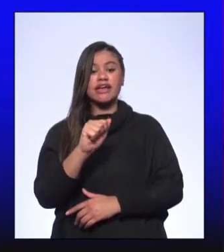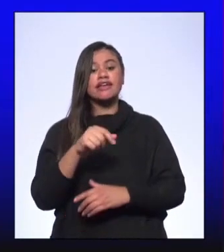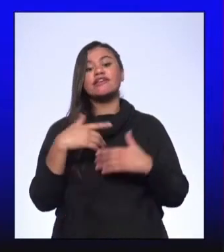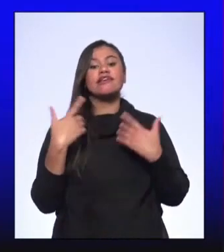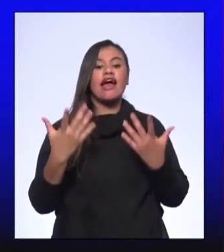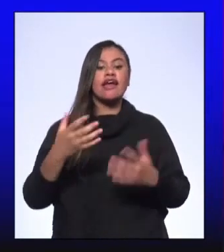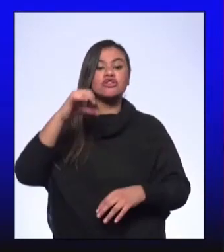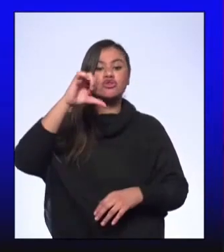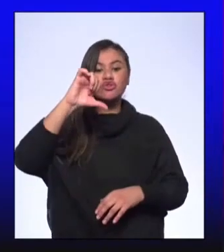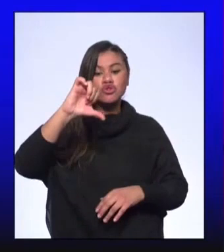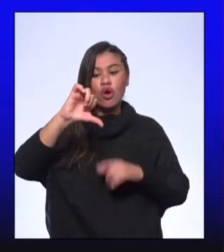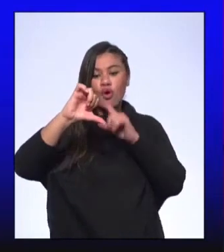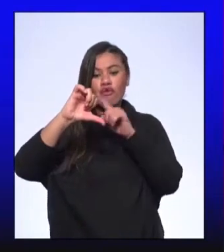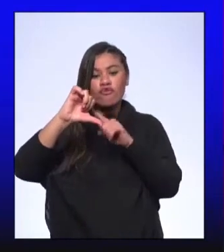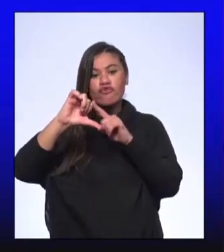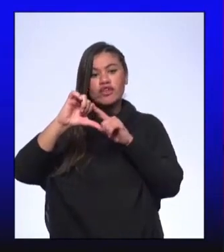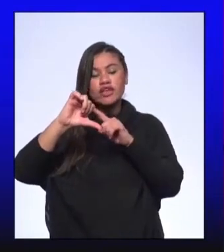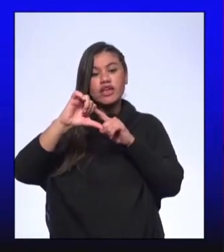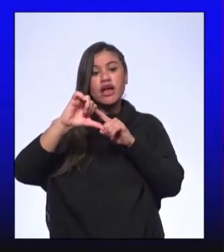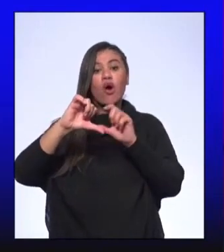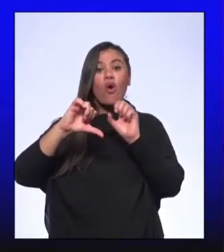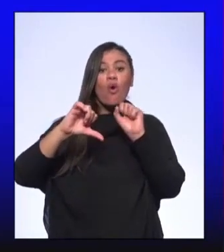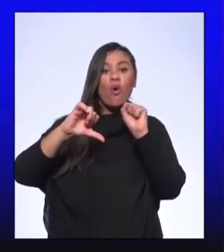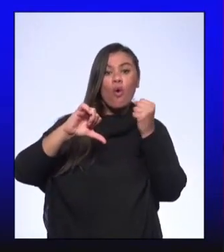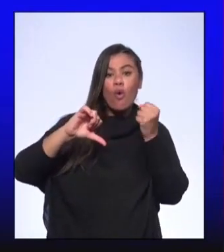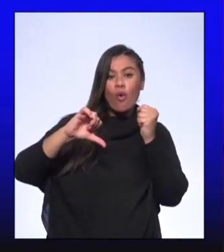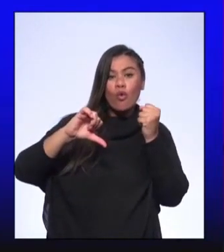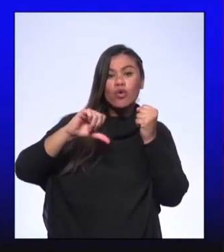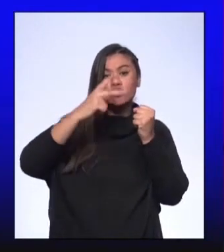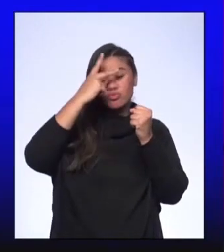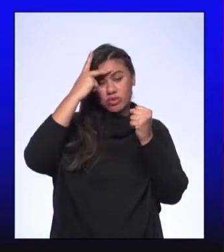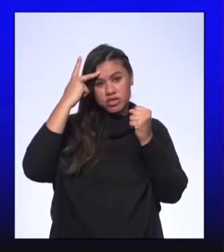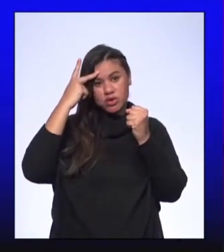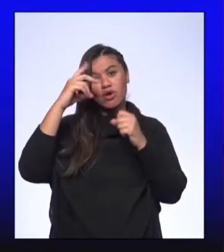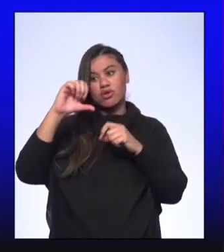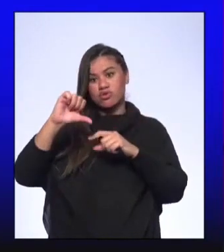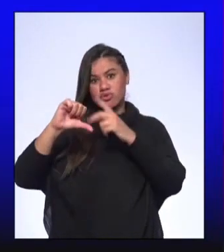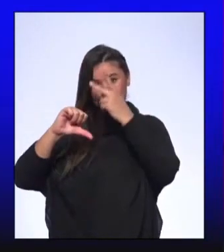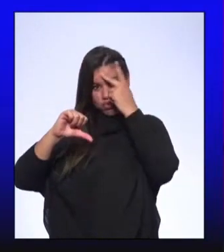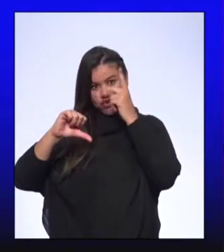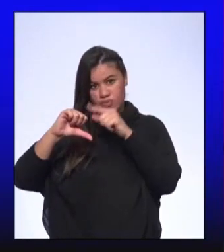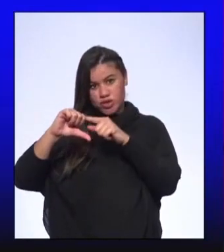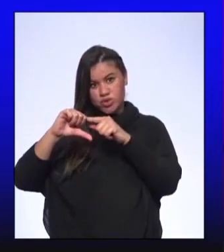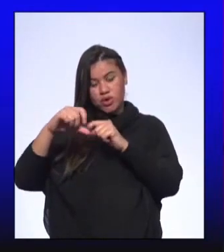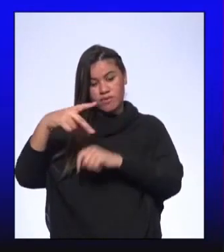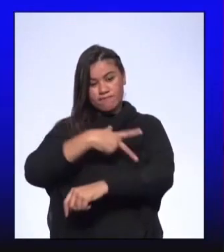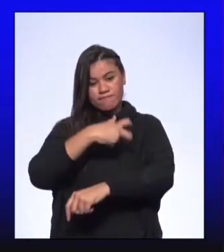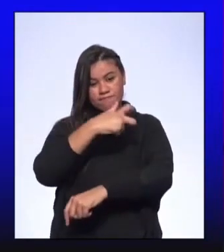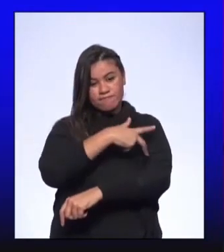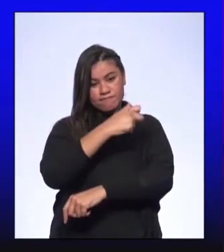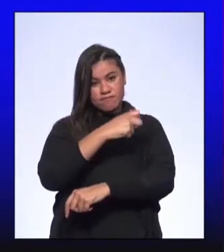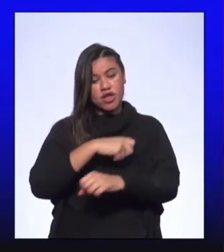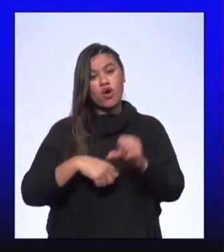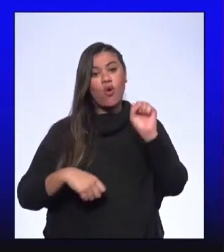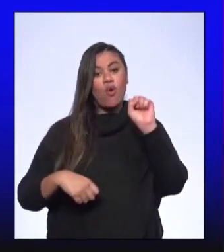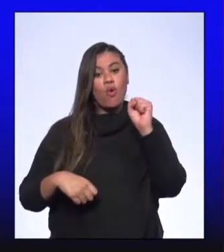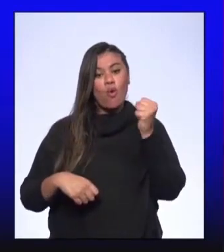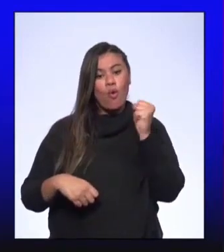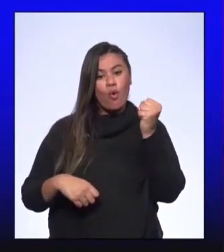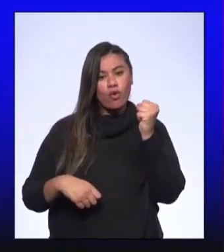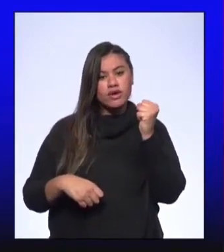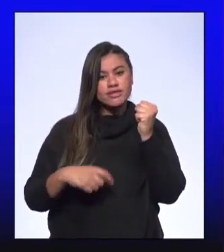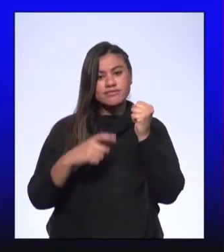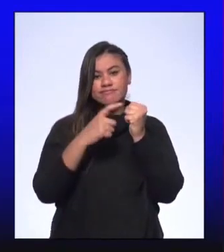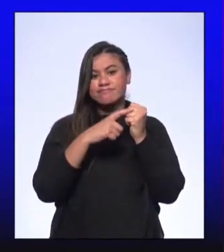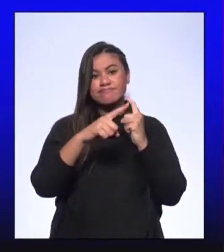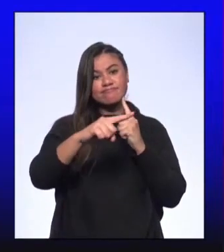dizer, casos índice, em 8 contactantes que foram submetidos à coleta de sorologia, nenhum deles tinha